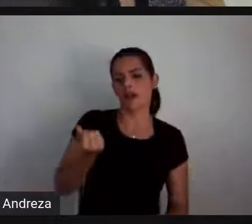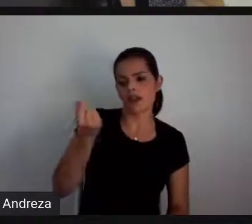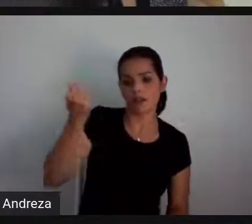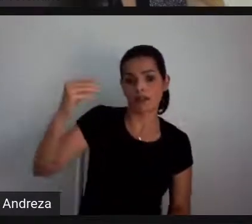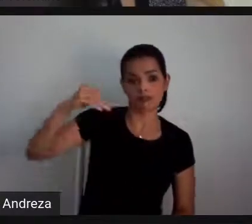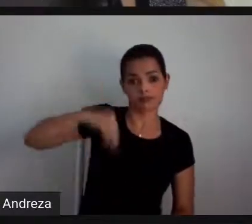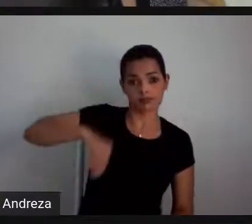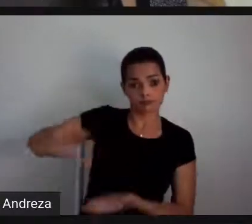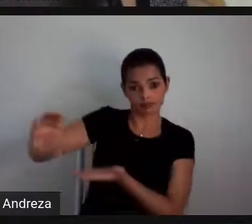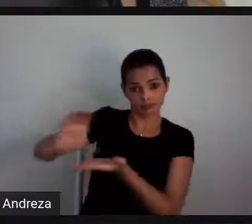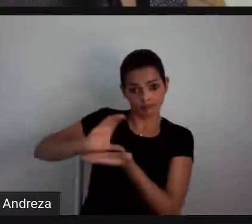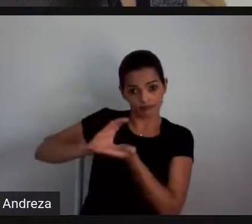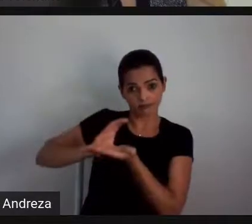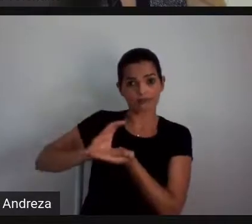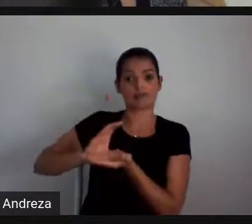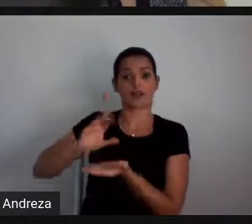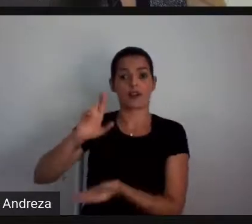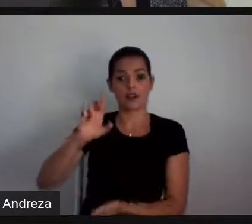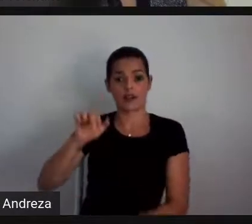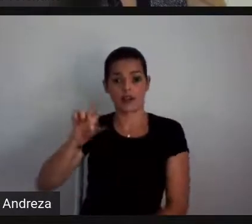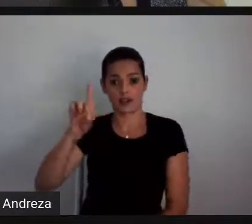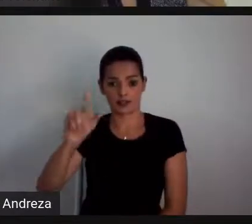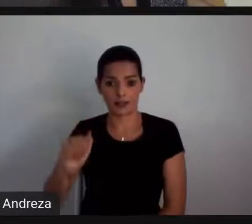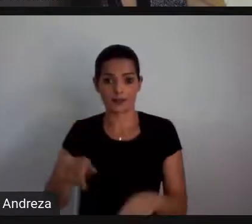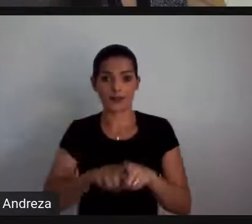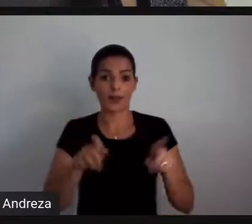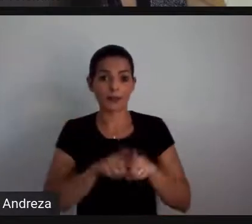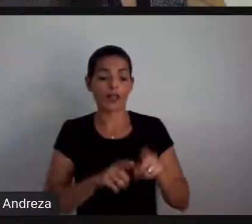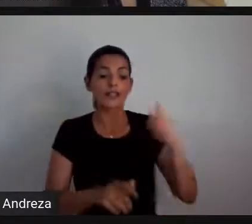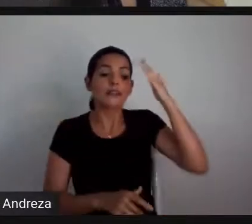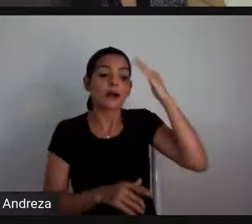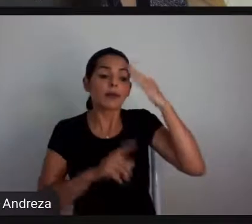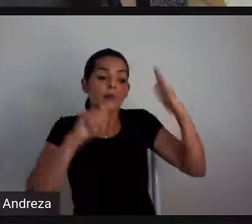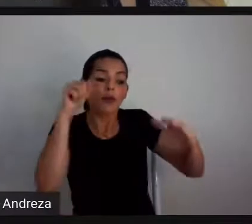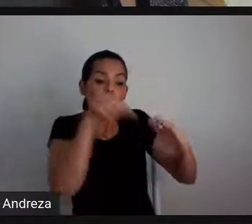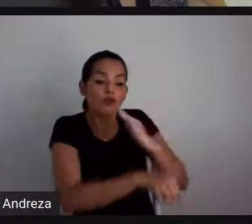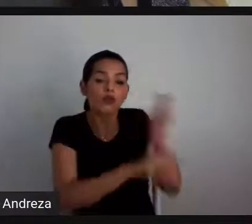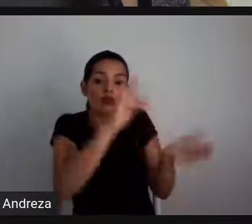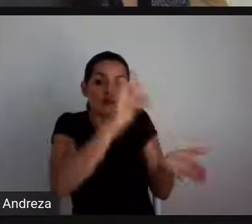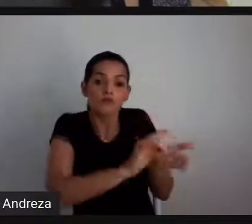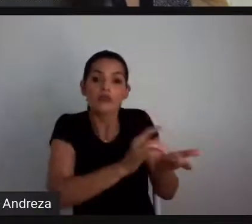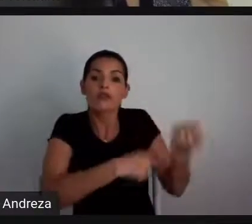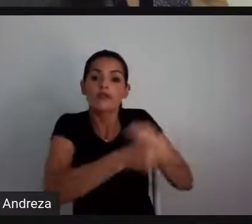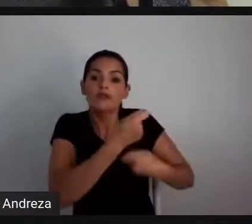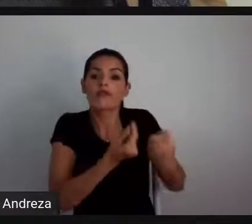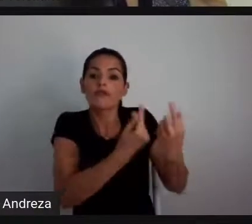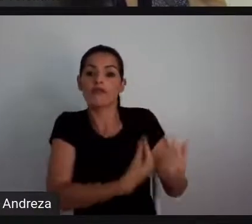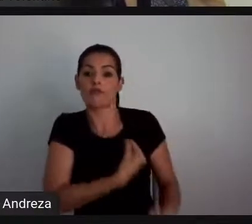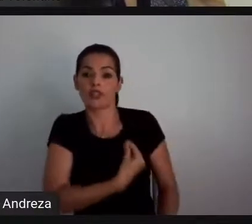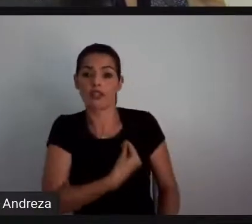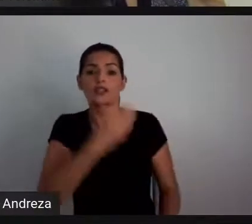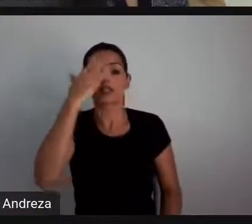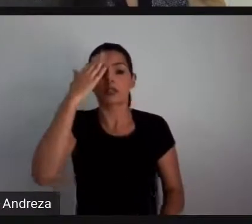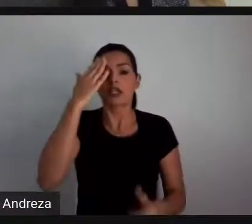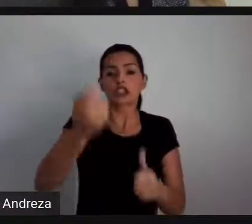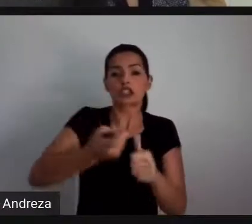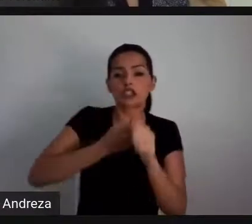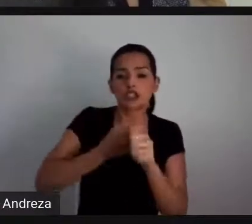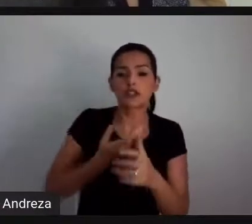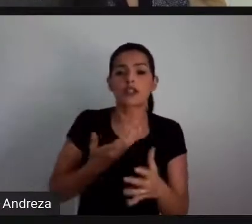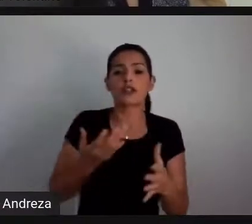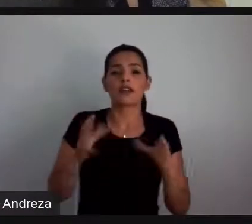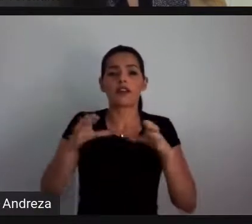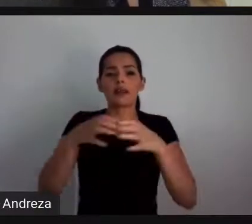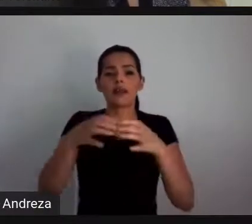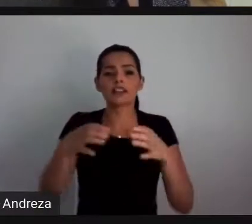importante nesse primeiro momento, que é de conhecer a sua real situação financeira, é ver se você tem alguma dívida, né? Assim, se você está devendo,